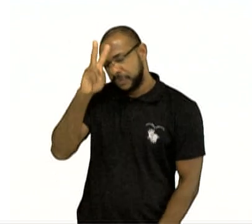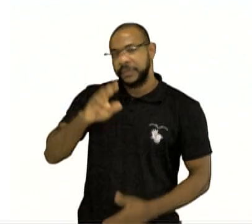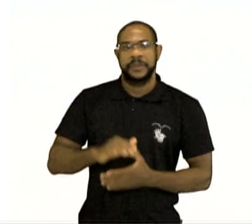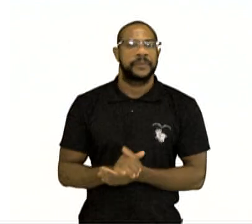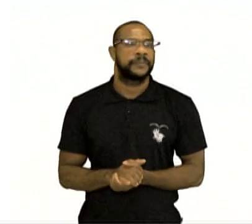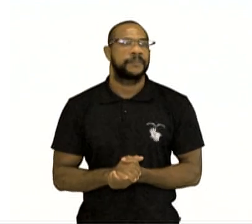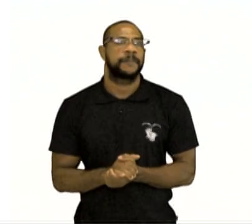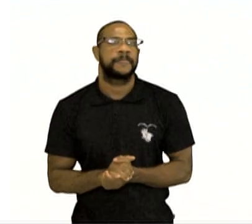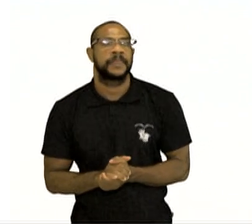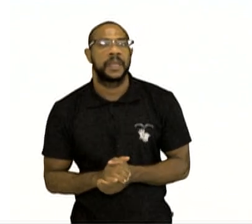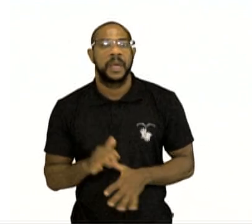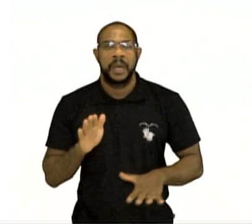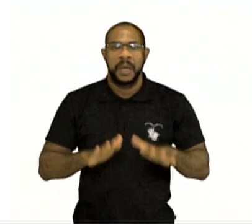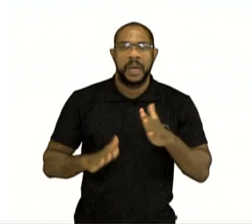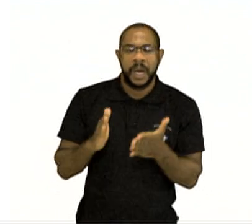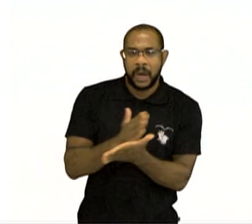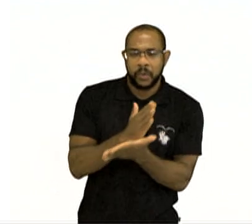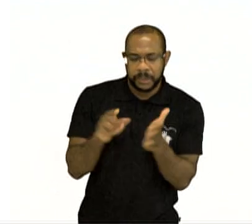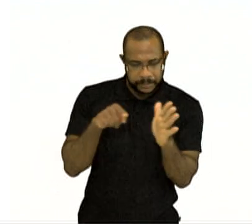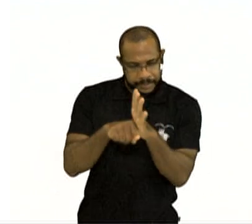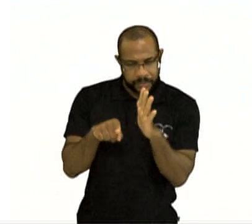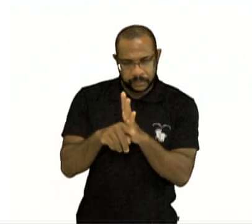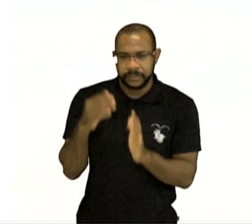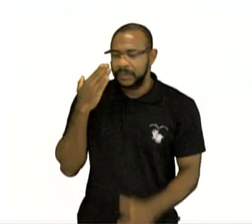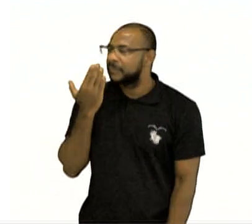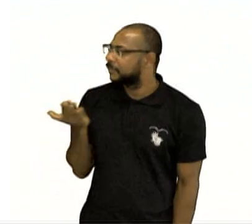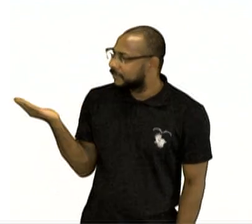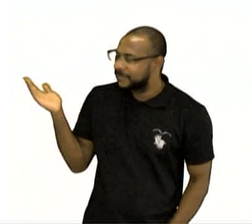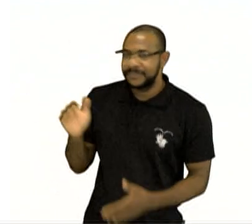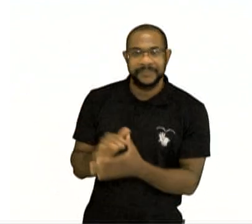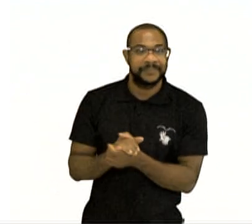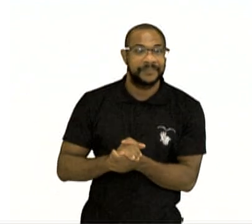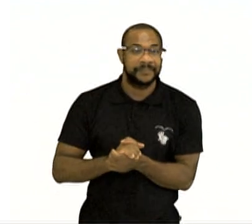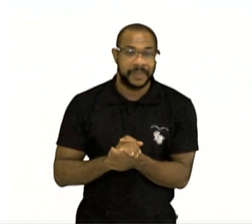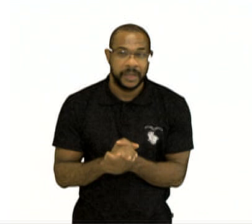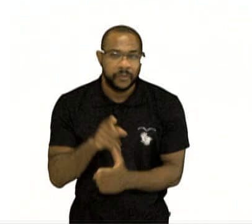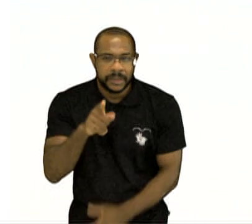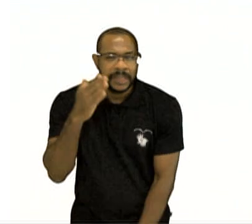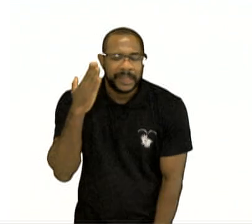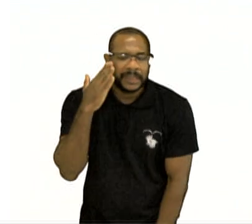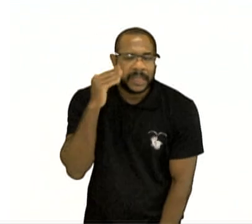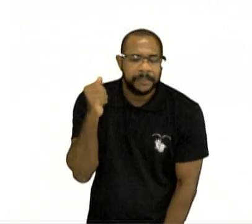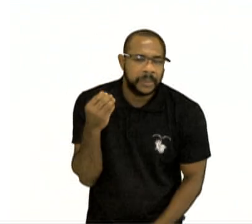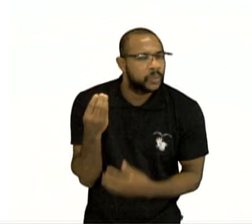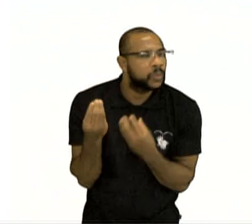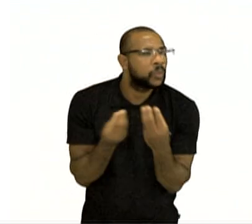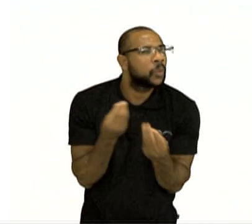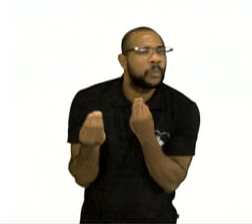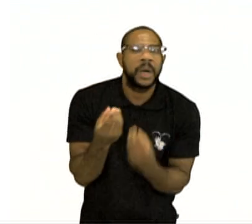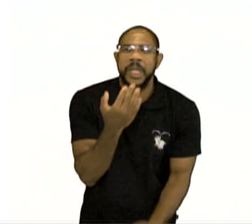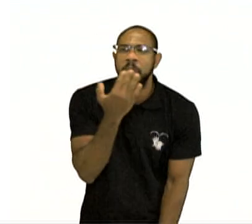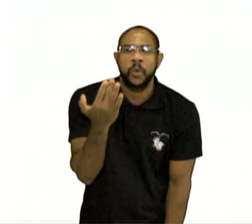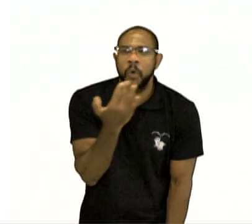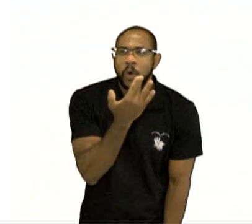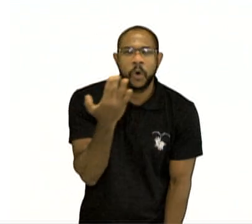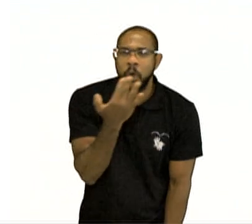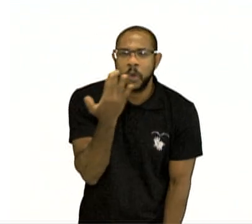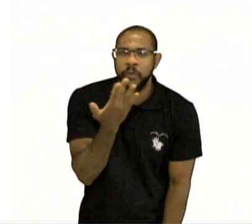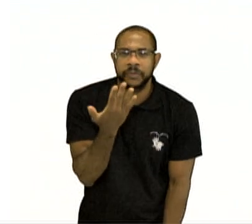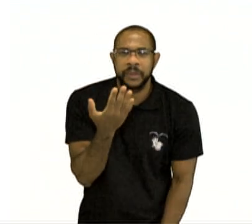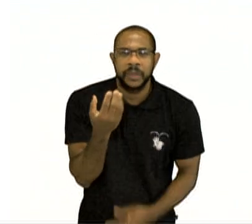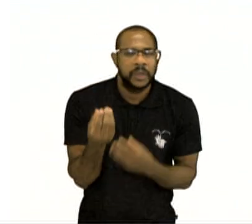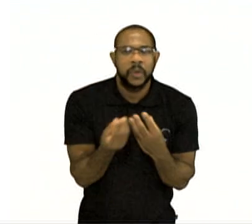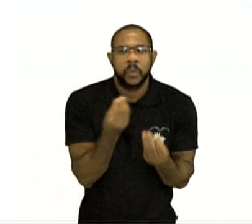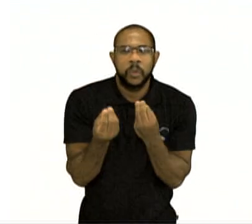Algumas perguntas que eu tenho aqui para você, algumas questões. Você sabe como as cores são ou